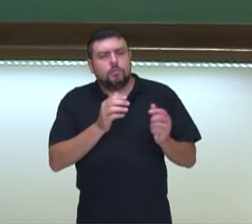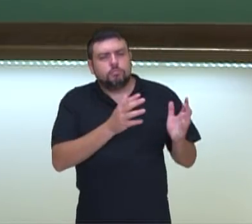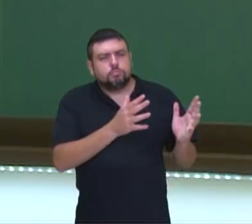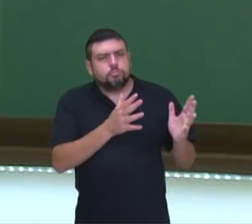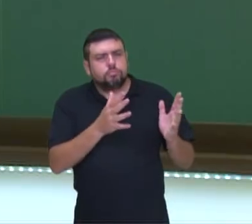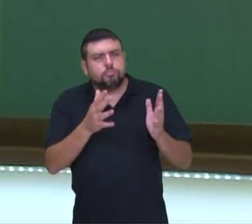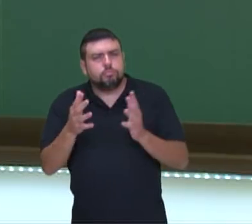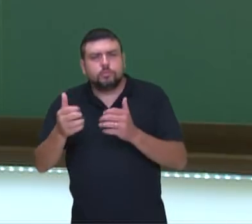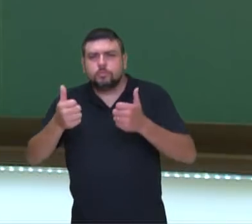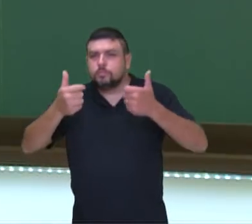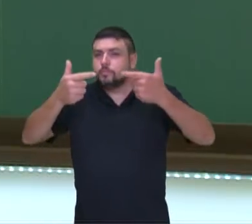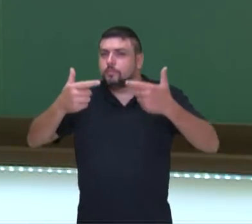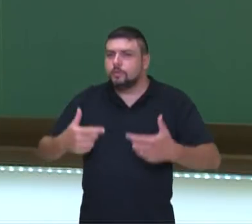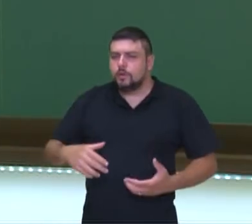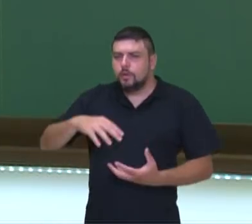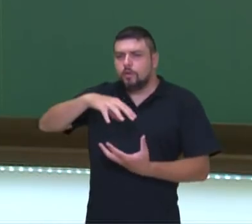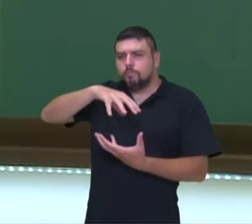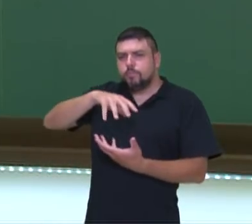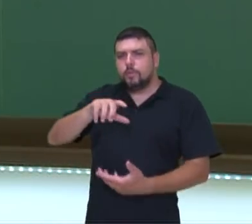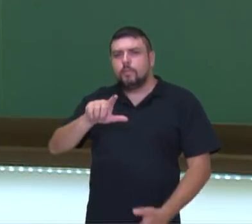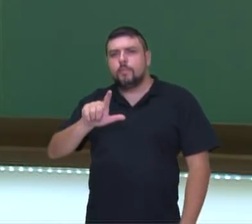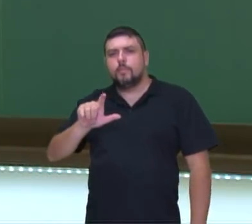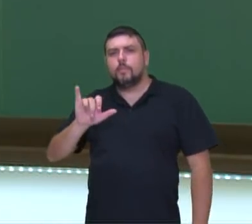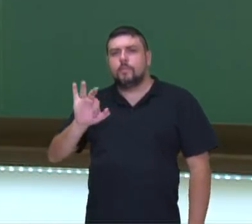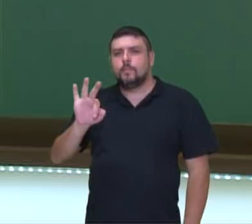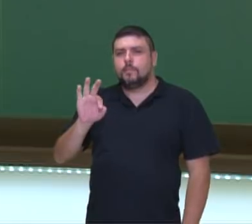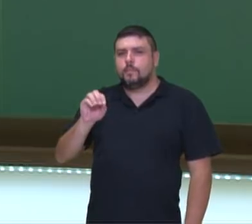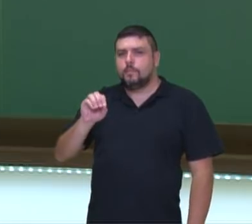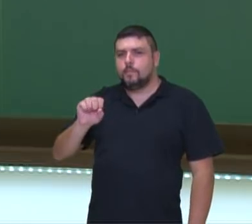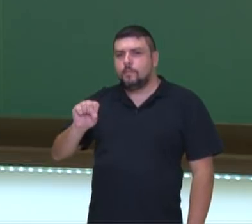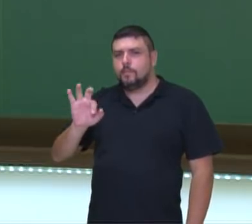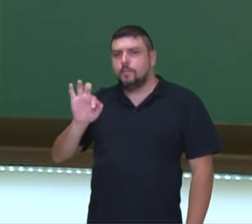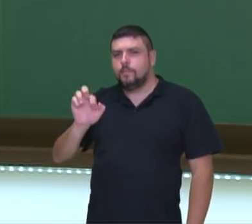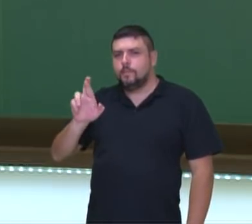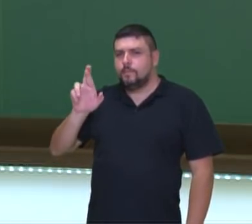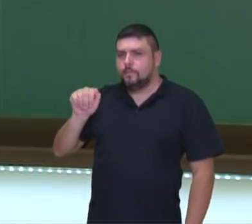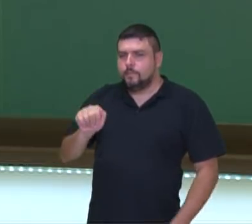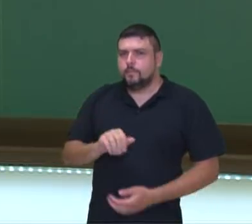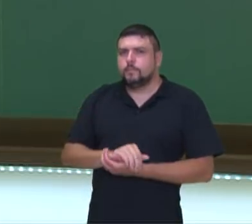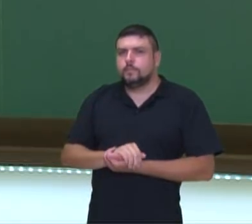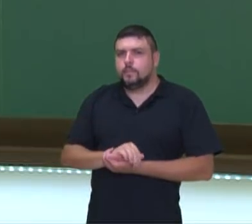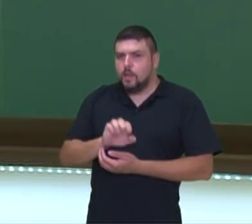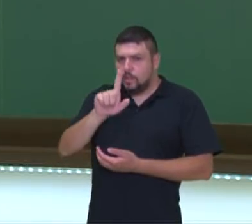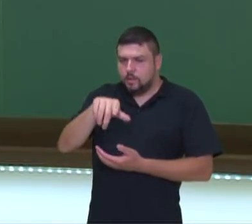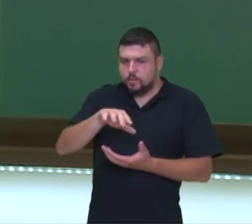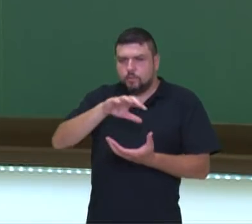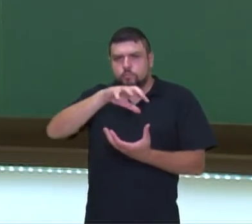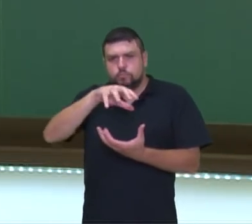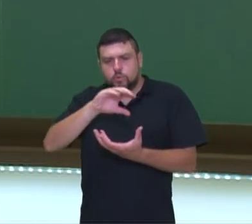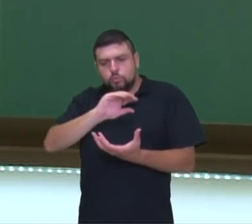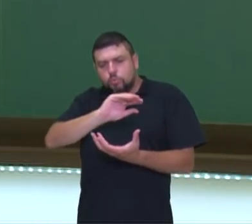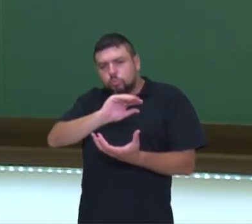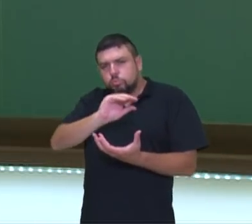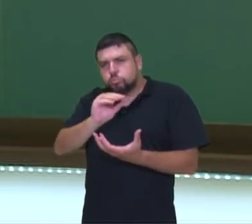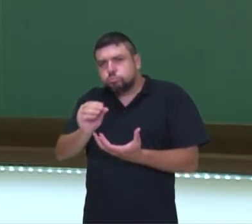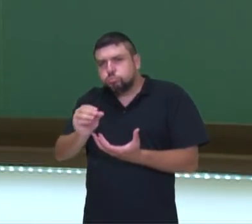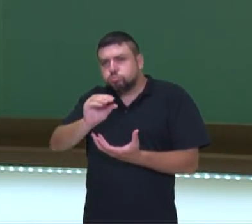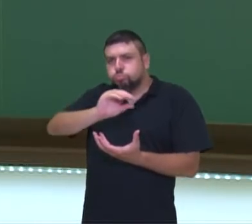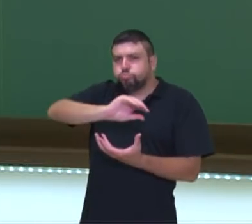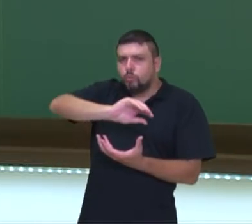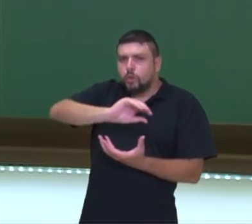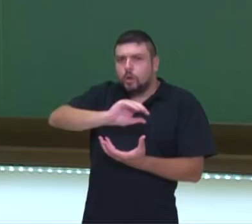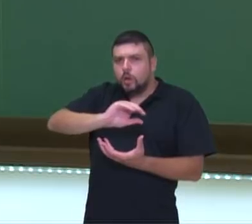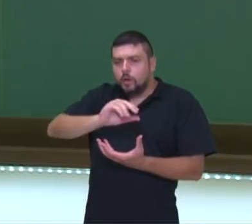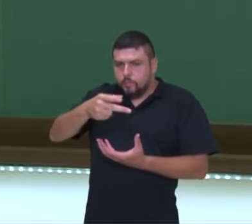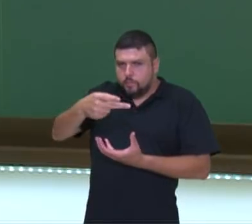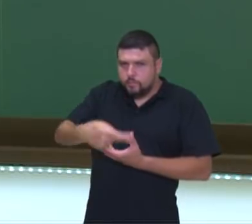litosfera. Algumas aulas a gente já está falando sobre essa camada, sobre essa região do nosso